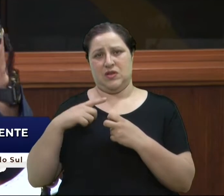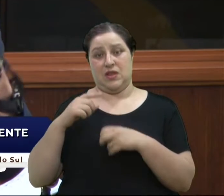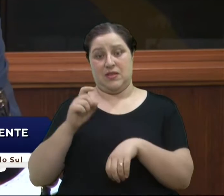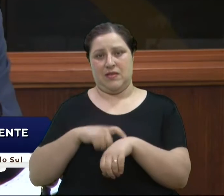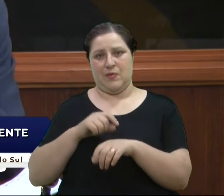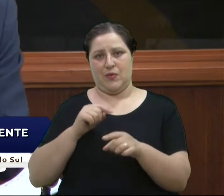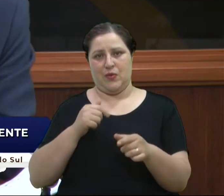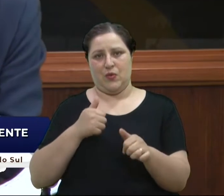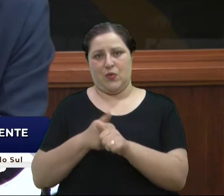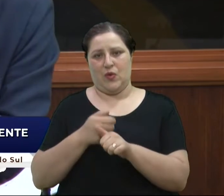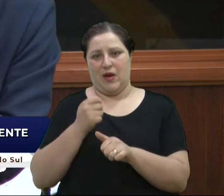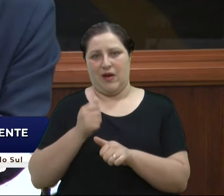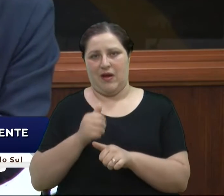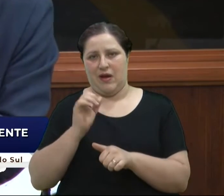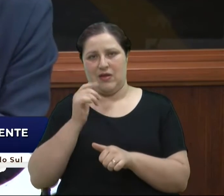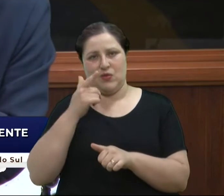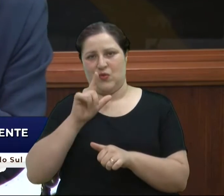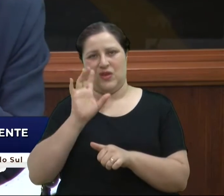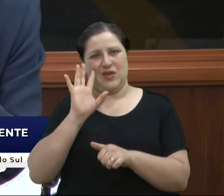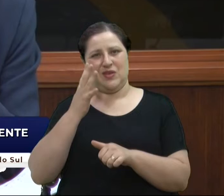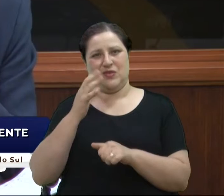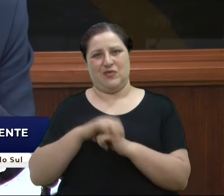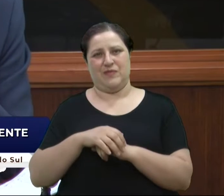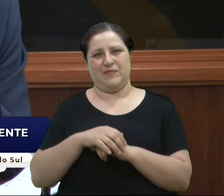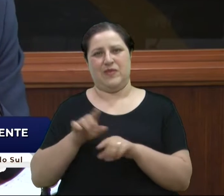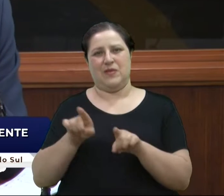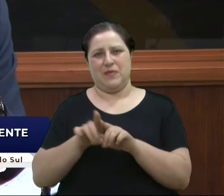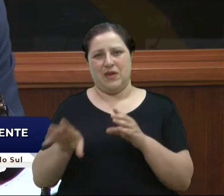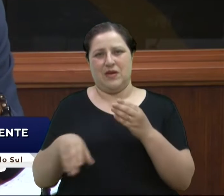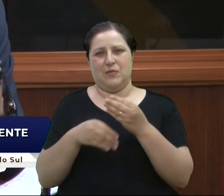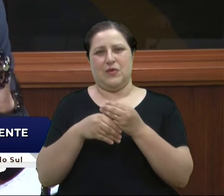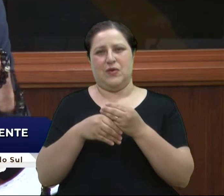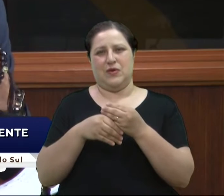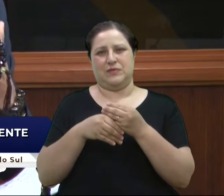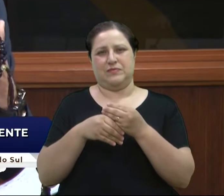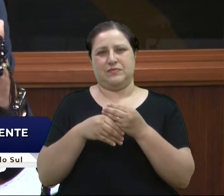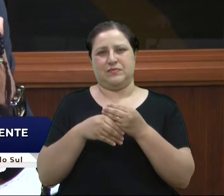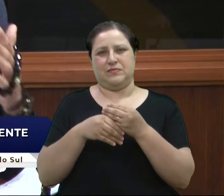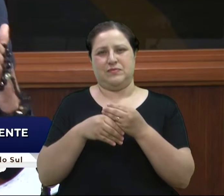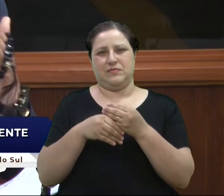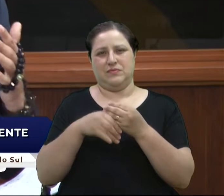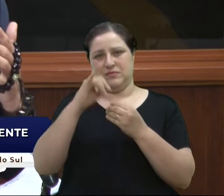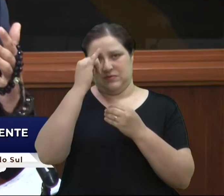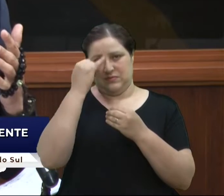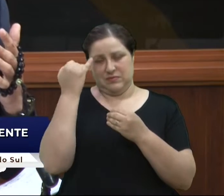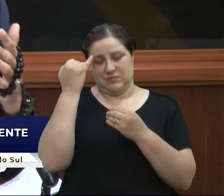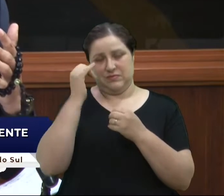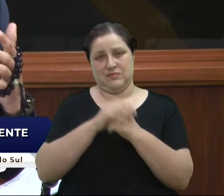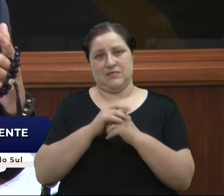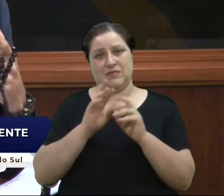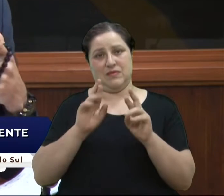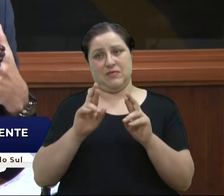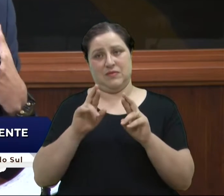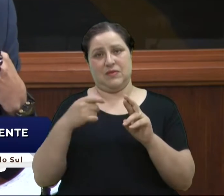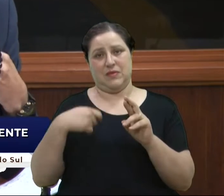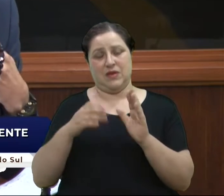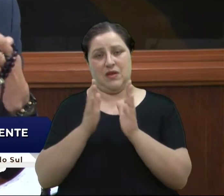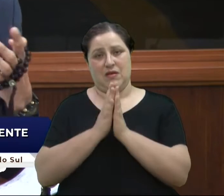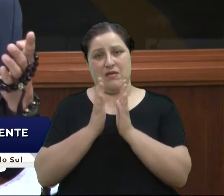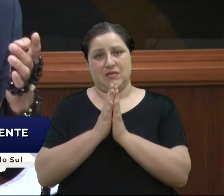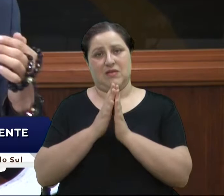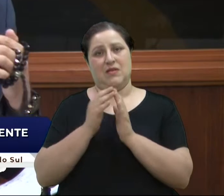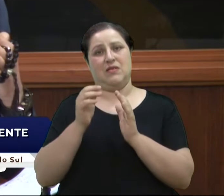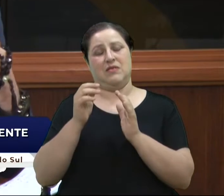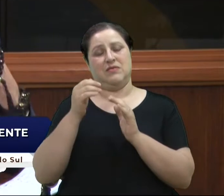conseguir. E eu reforço as falas do vereador D'Ambrosio. De fato, temos que rezar e torcer que as pessoas